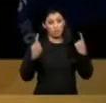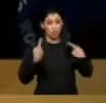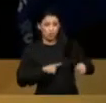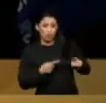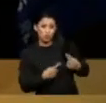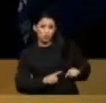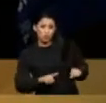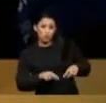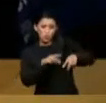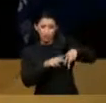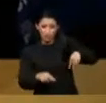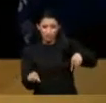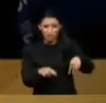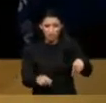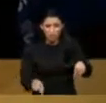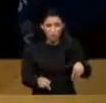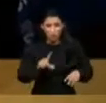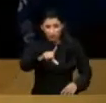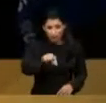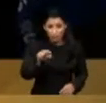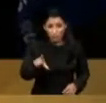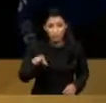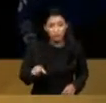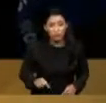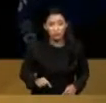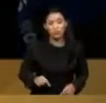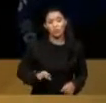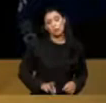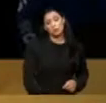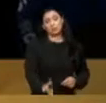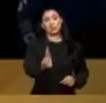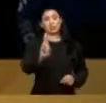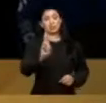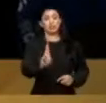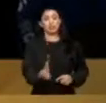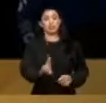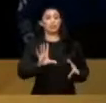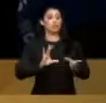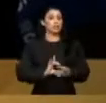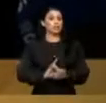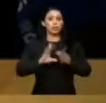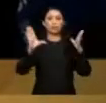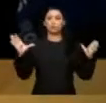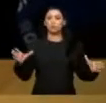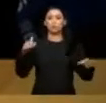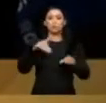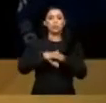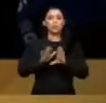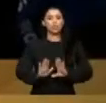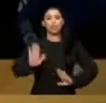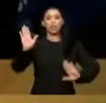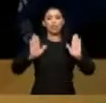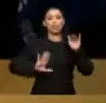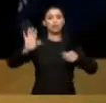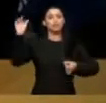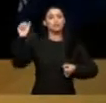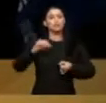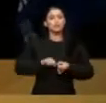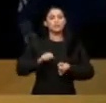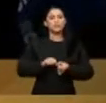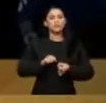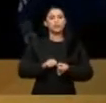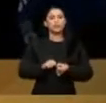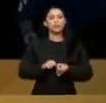A opção legítima de escolha pelos representantes democraticamente eleitos quanto às condutas que serão marcadas